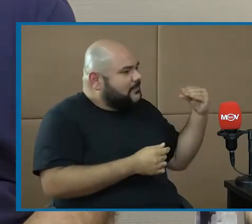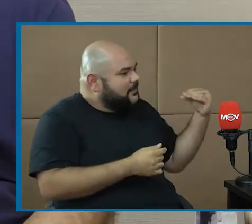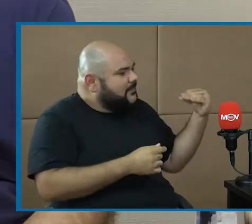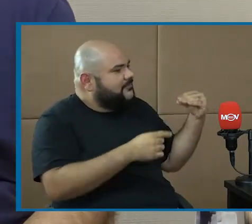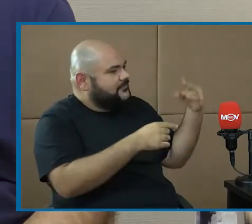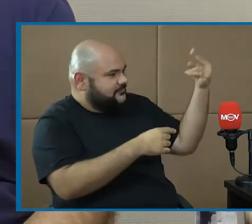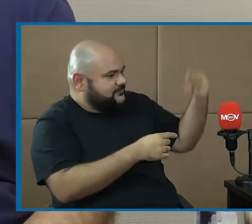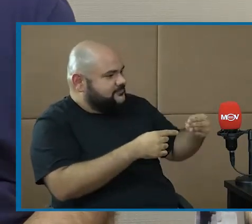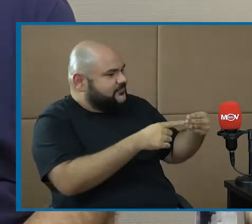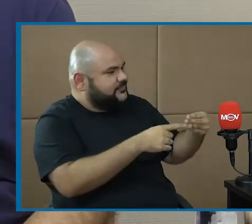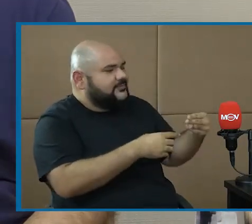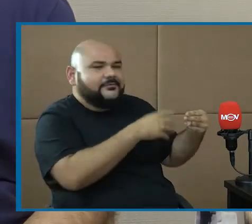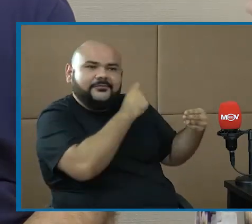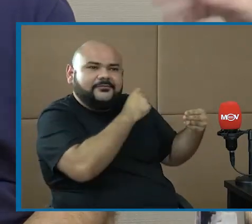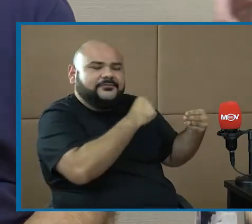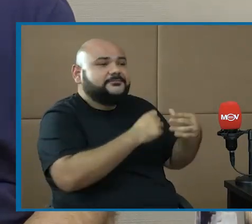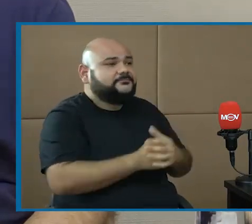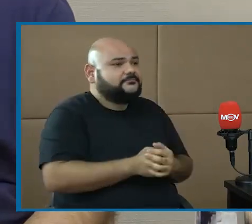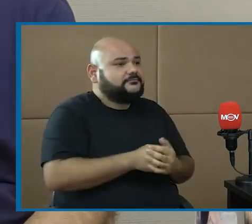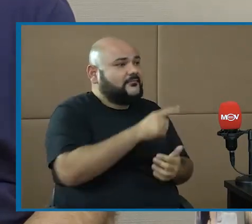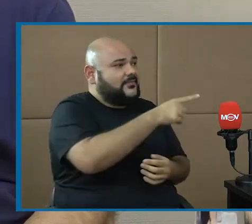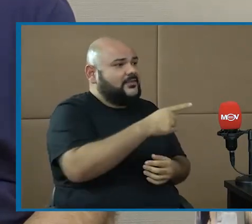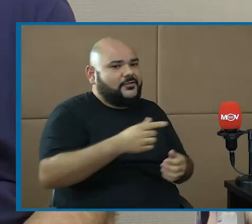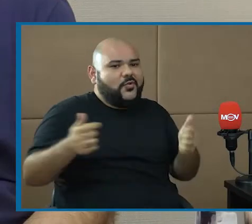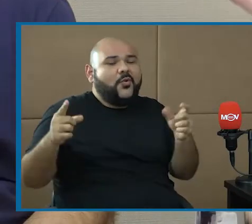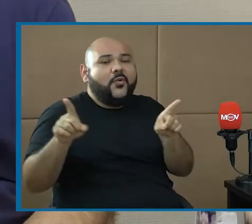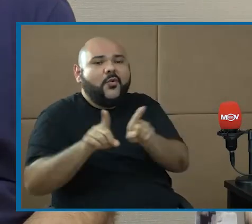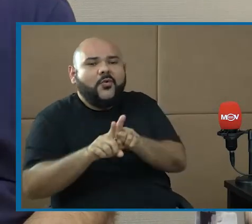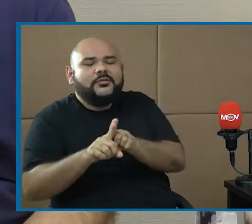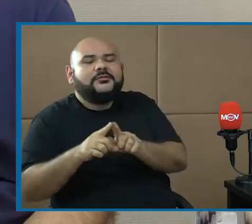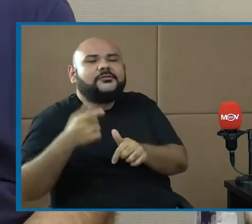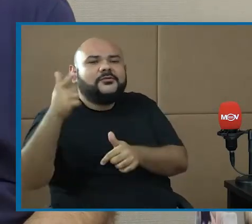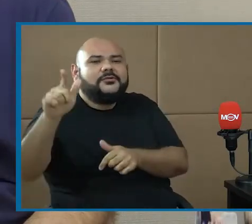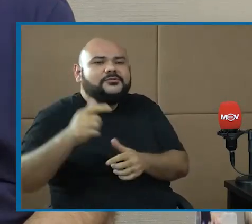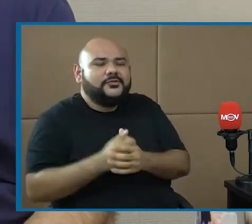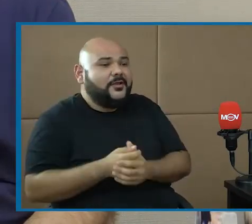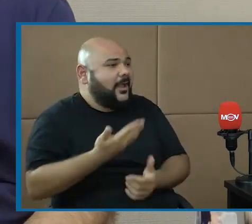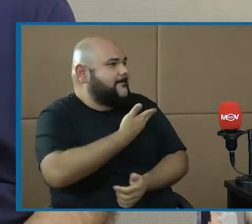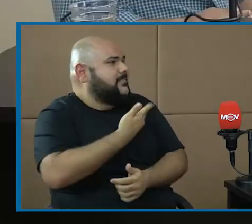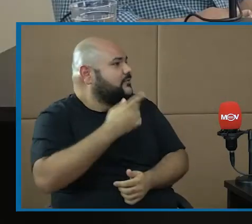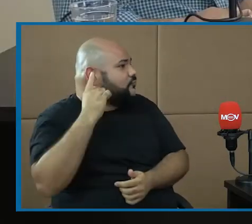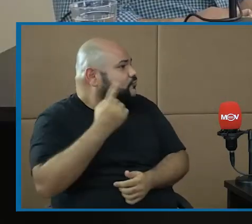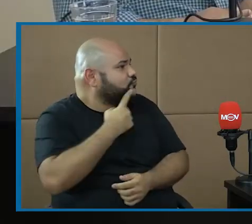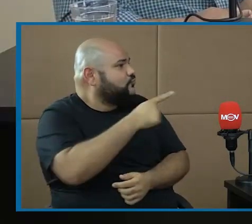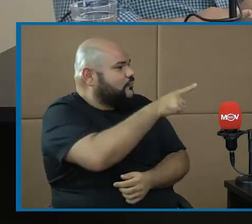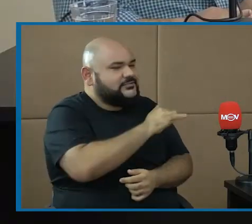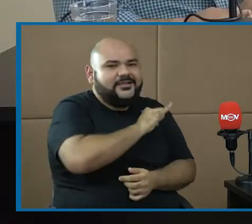encontramos um outro colega surdo e ele chegou pro outro e falou assim, você sabia que a cancela fala?